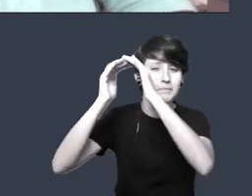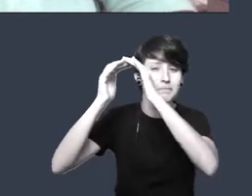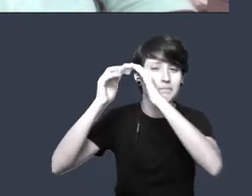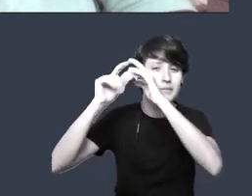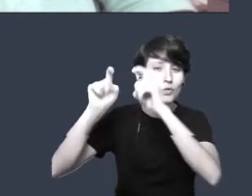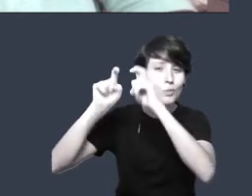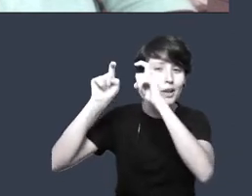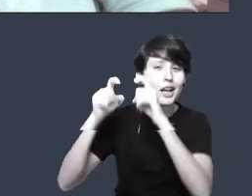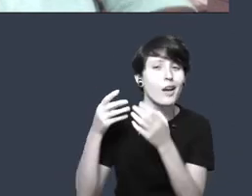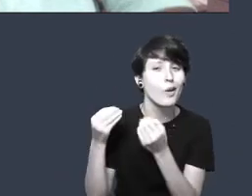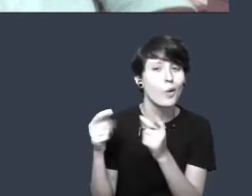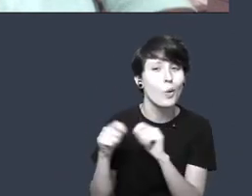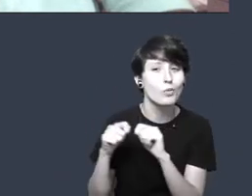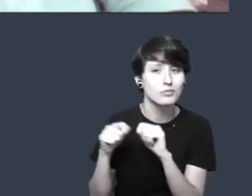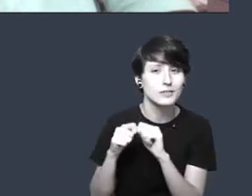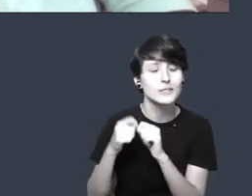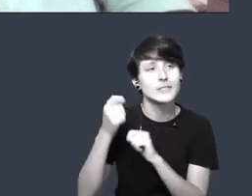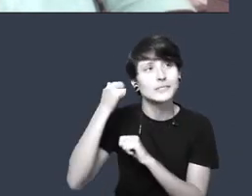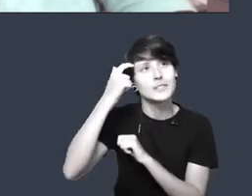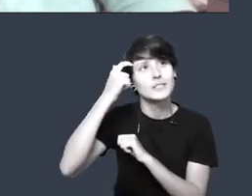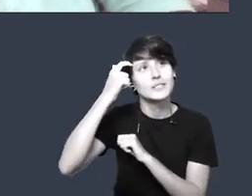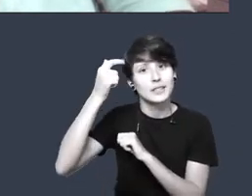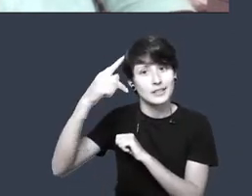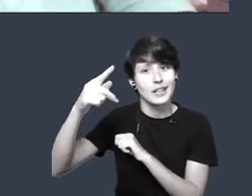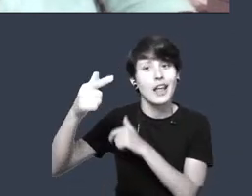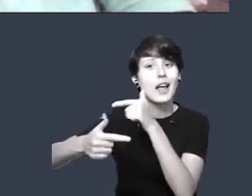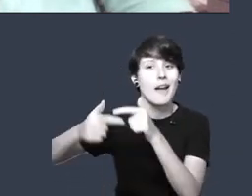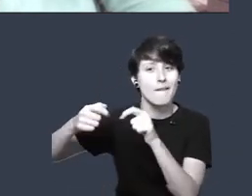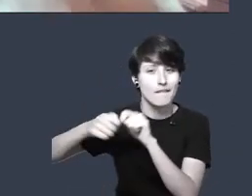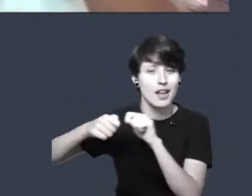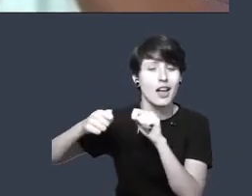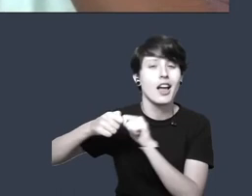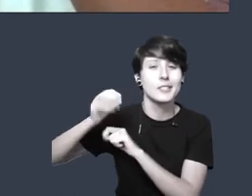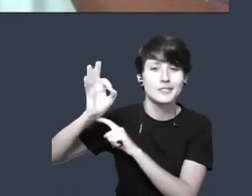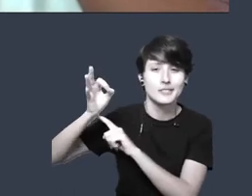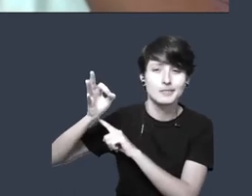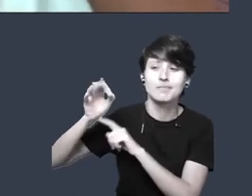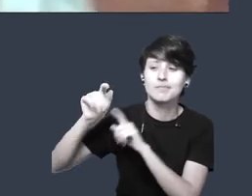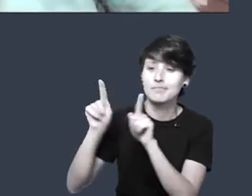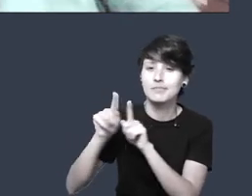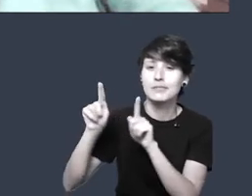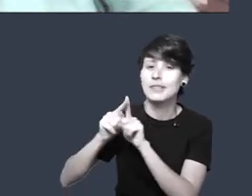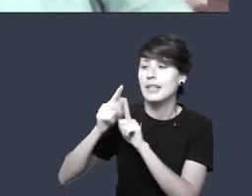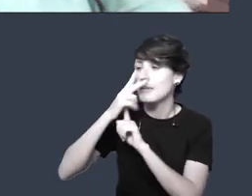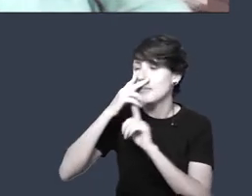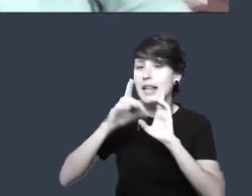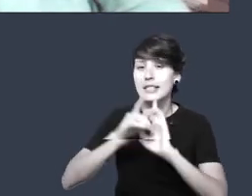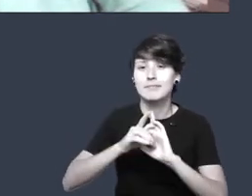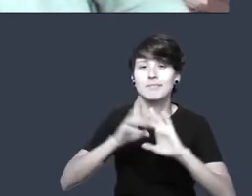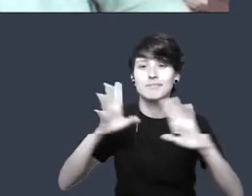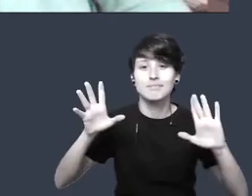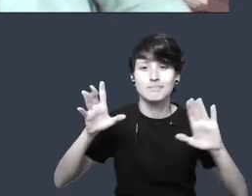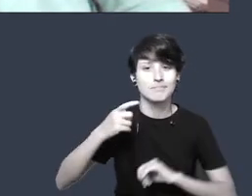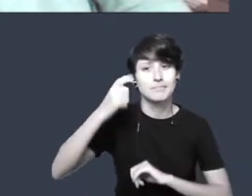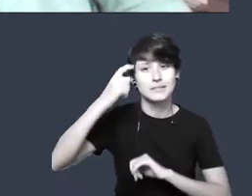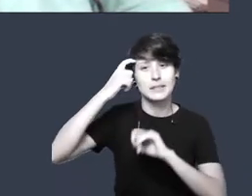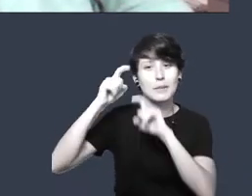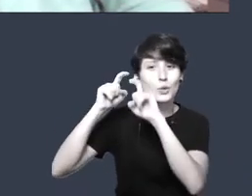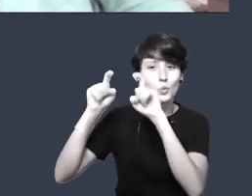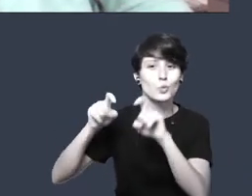isso, Nina, vem muito do trabalho que você tem feito, né, sobre a democratização do pensamento computacional, que,